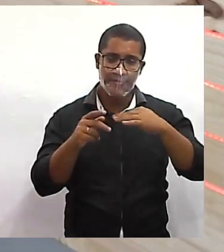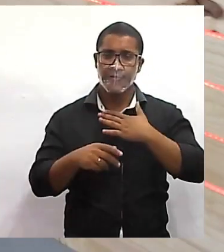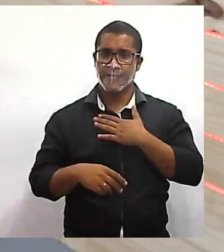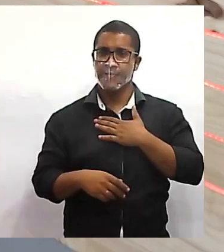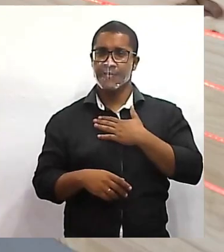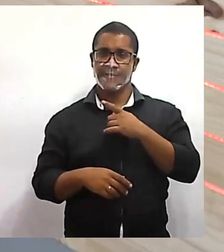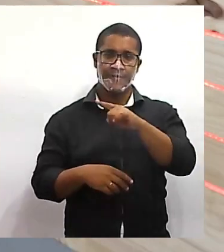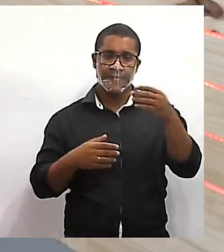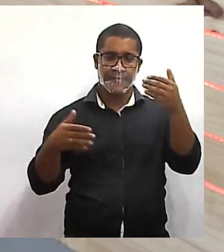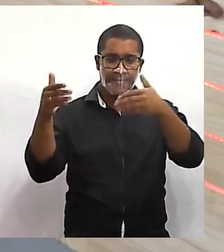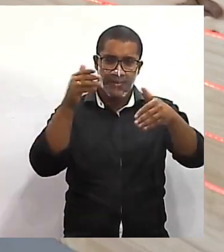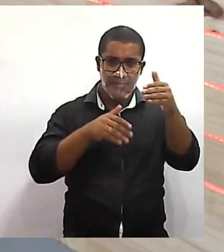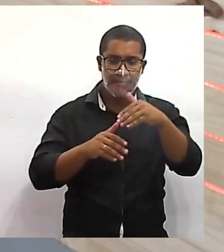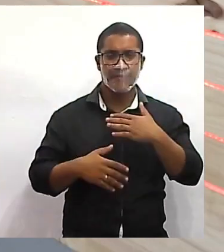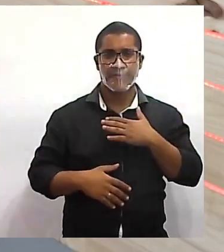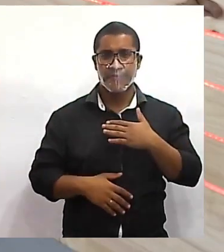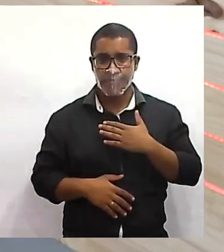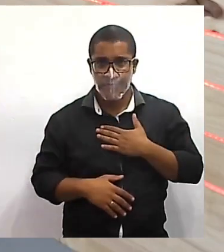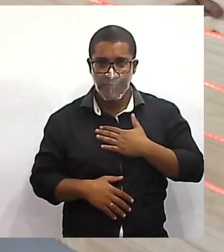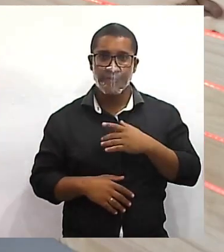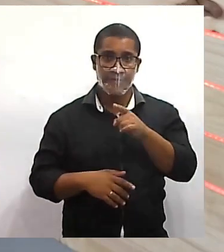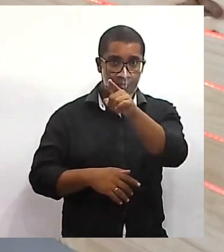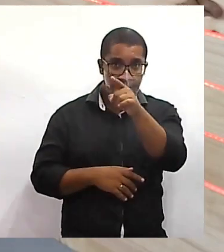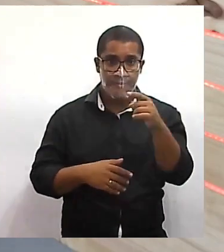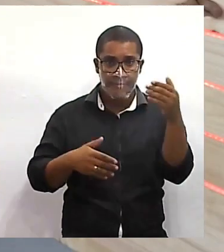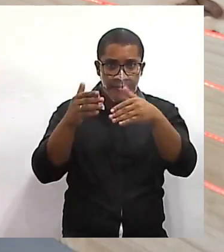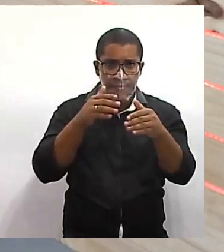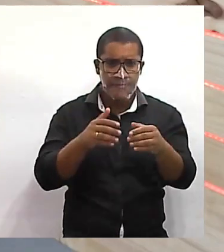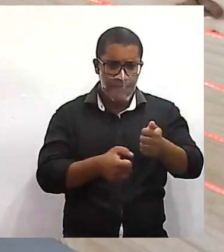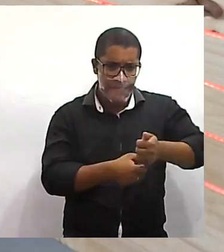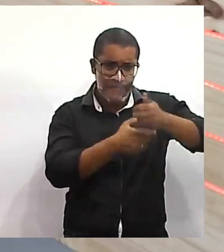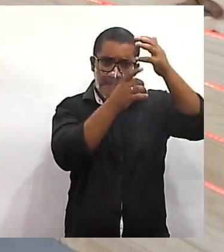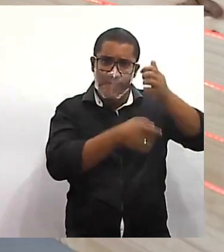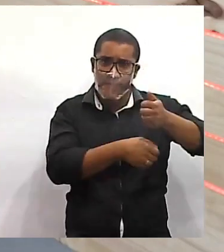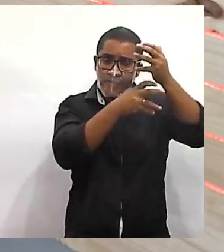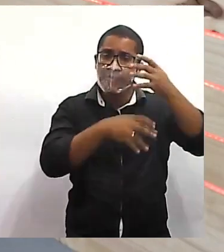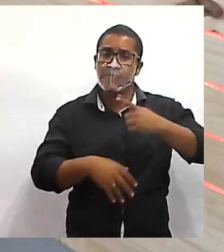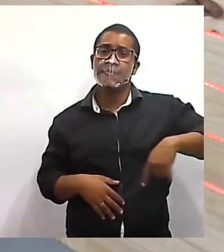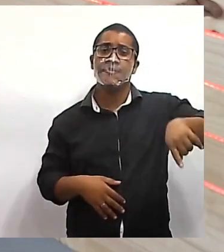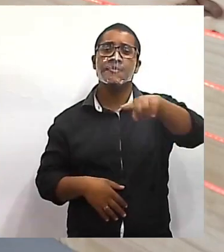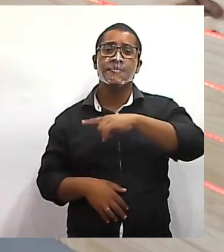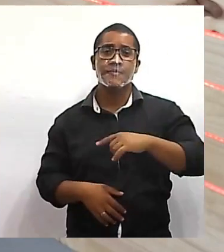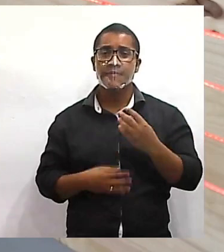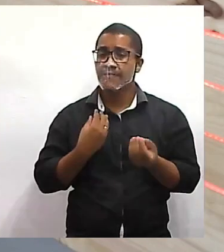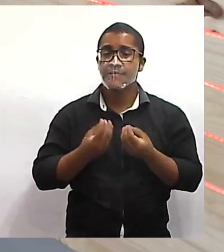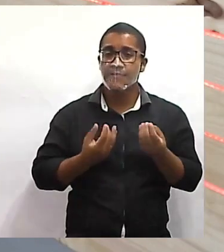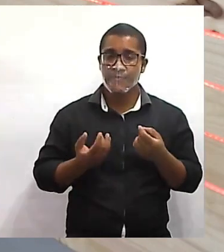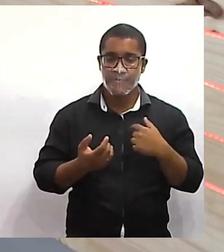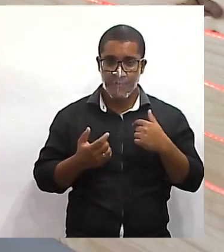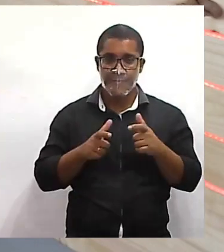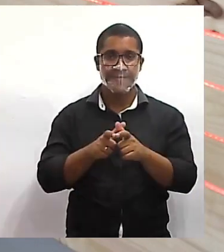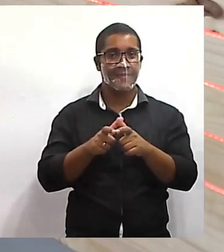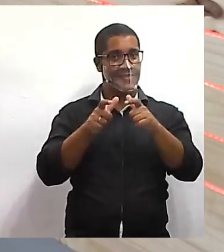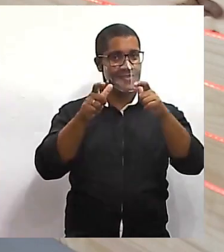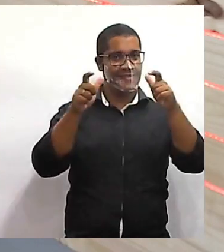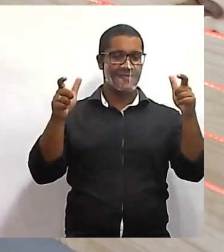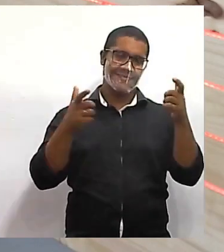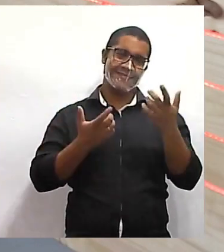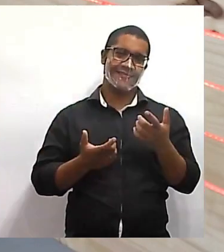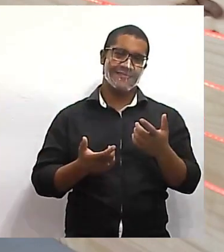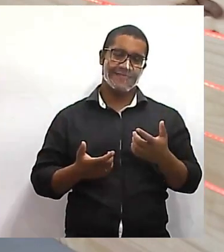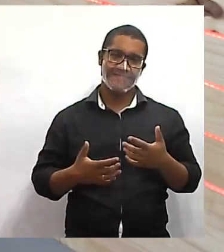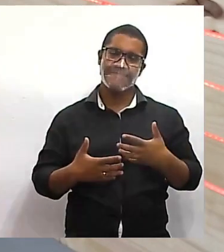vocês participem, e essa participação faz a gente crescer, não é?